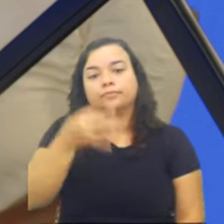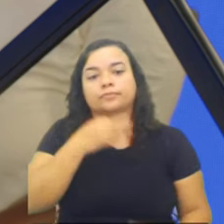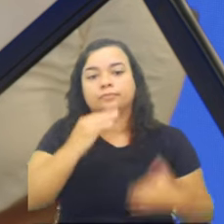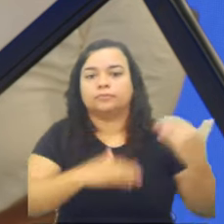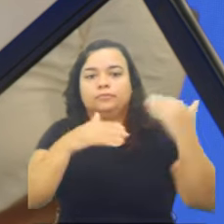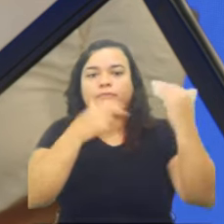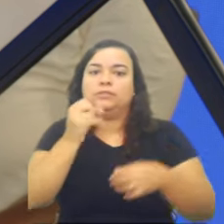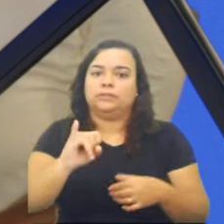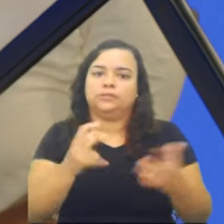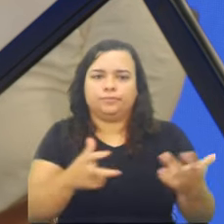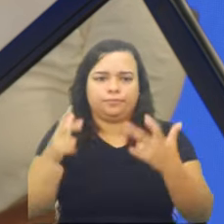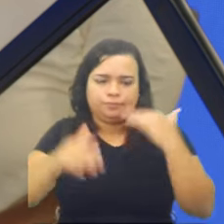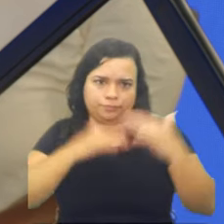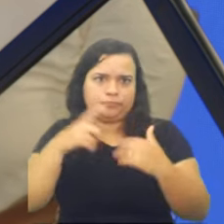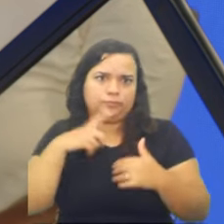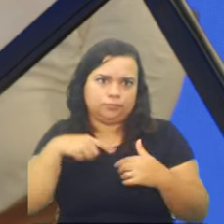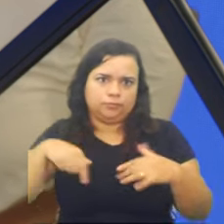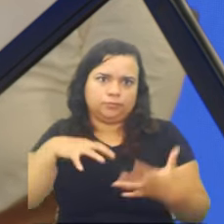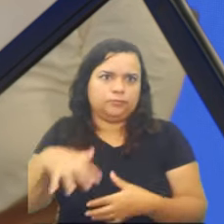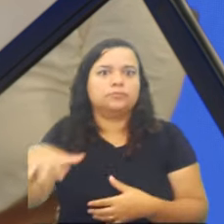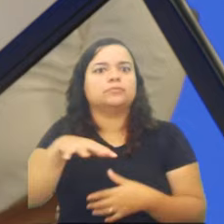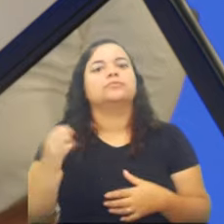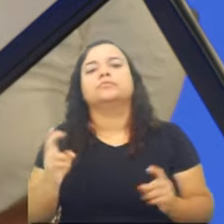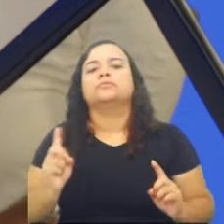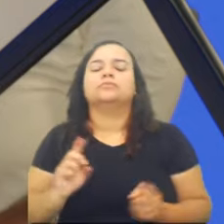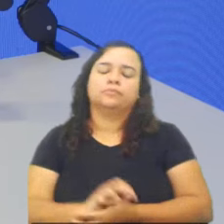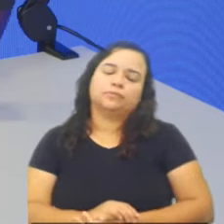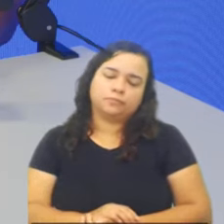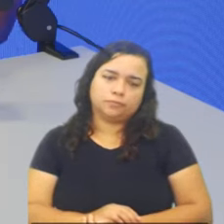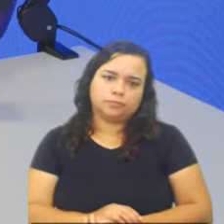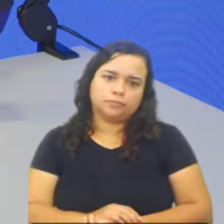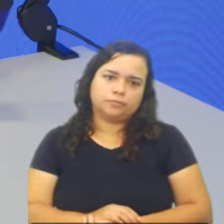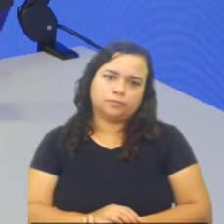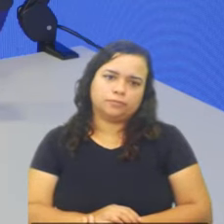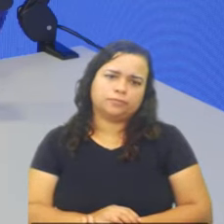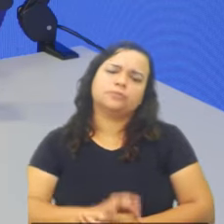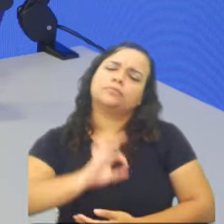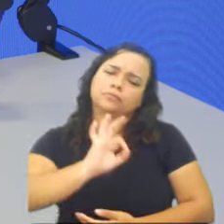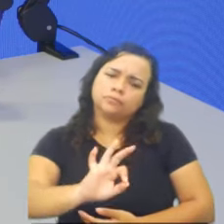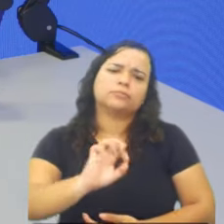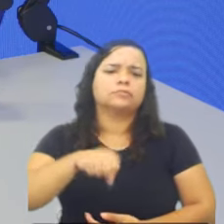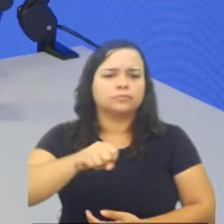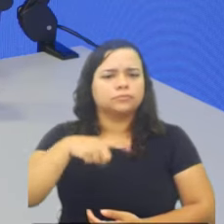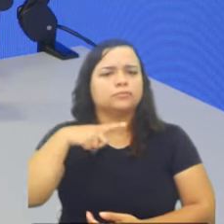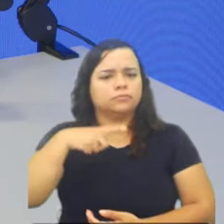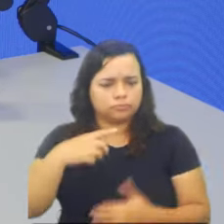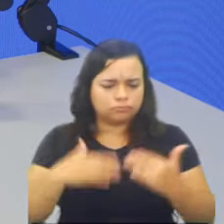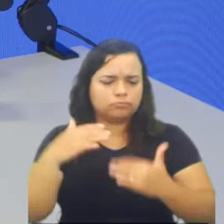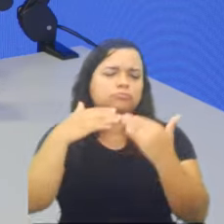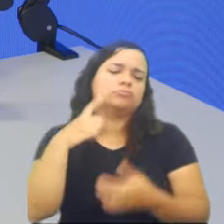da da evolução se você entende que houve evolução ou não não não tem dúvida pega